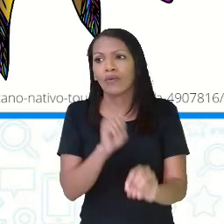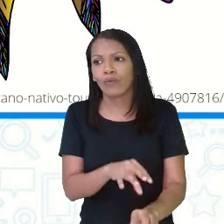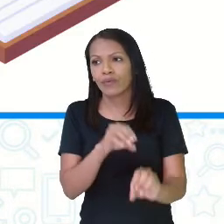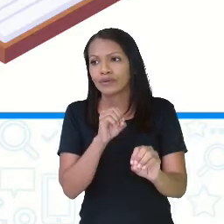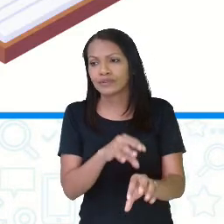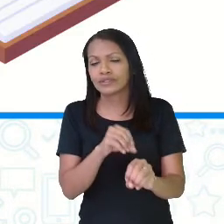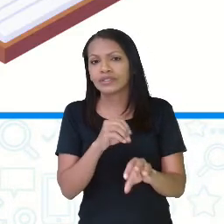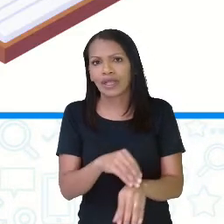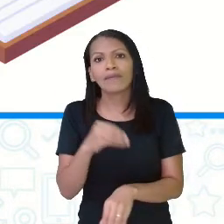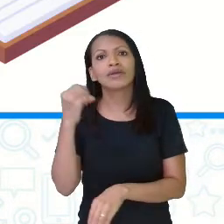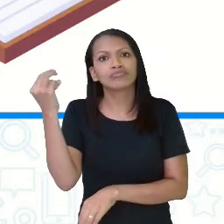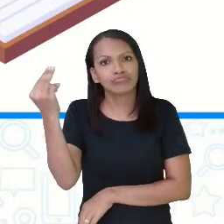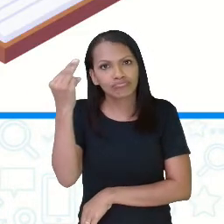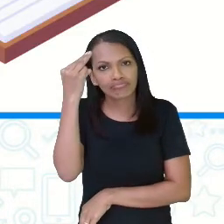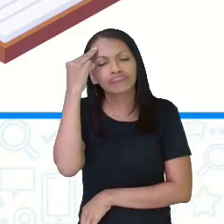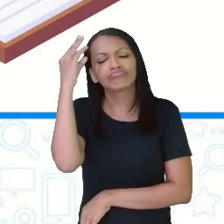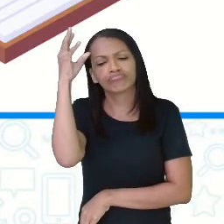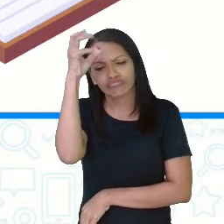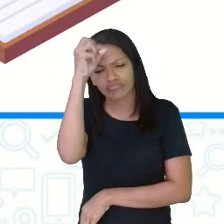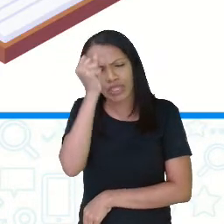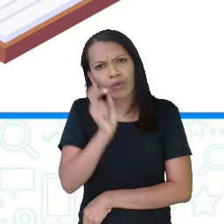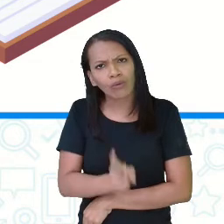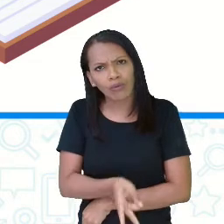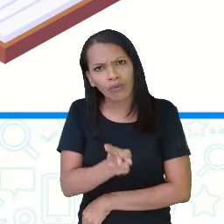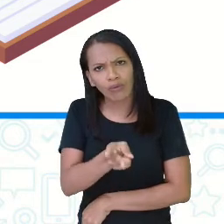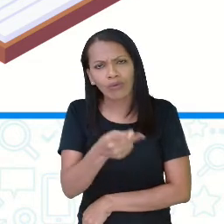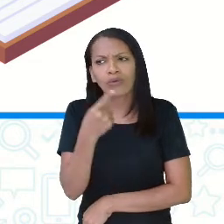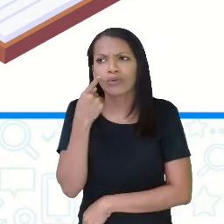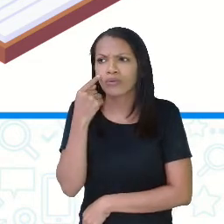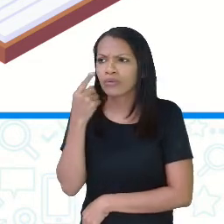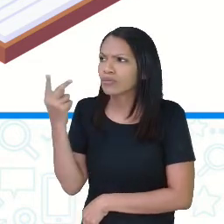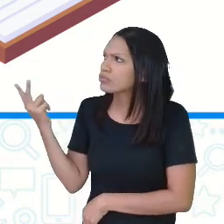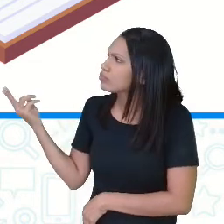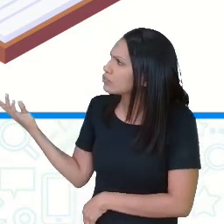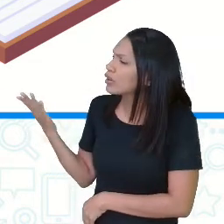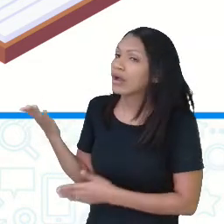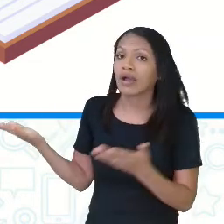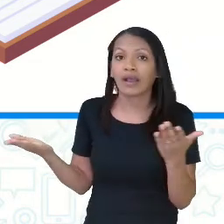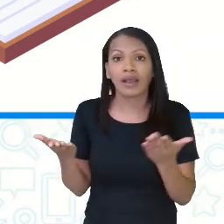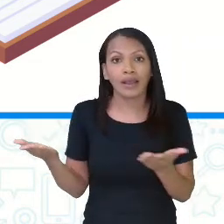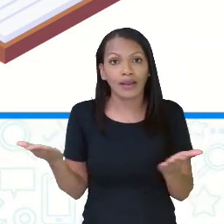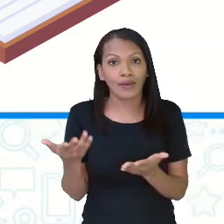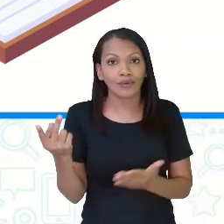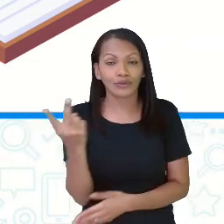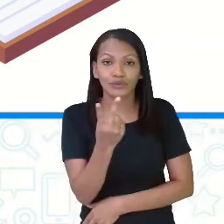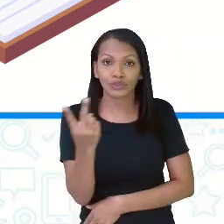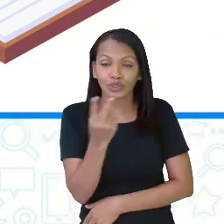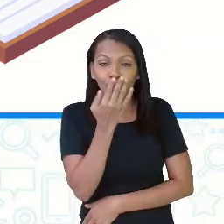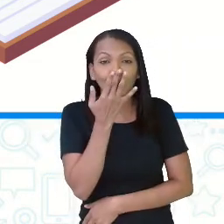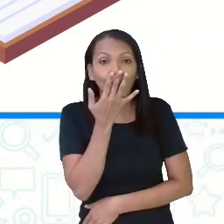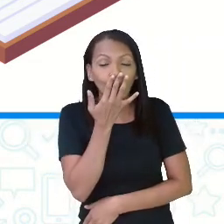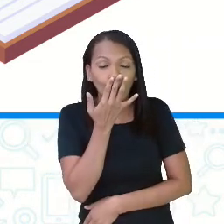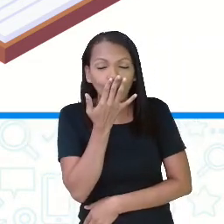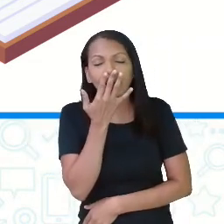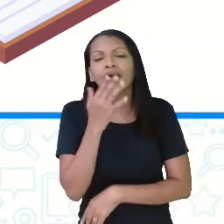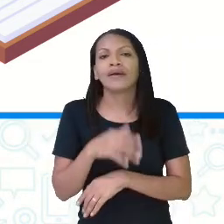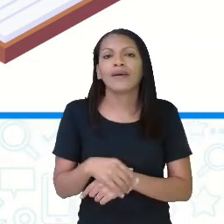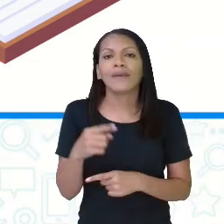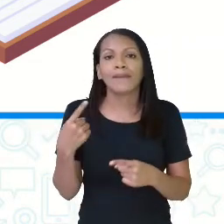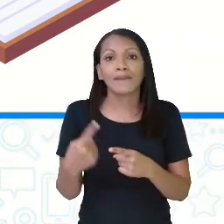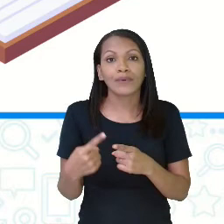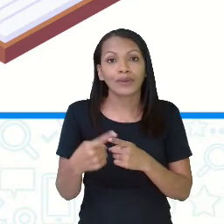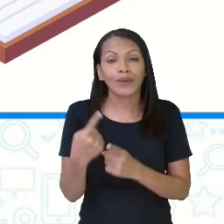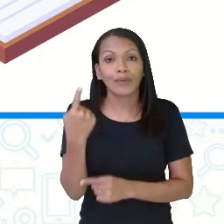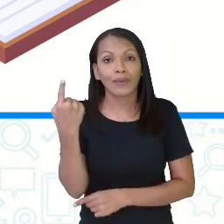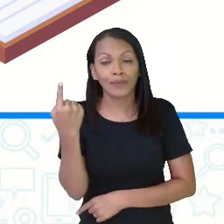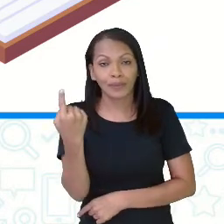ler, não é? Vamos ver aqui agora. Coloquei agora em duas cores, porque O primeiro verso está rimando com o terceiro